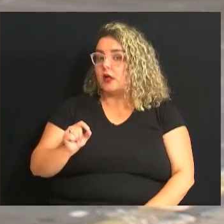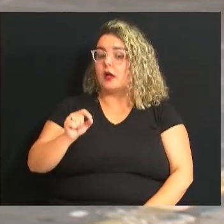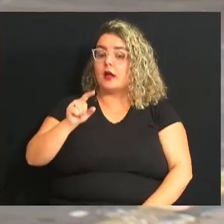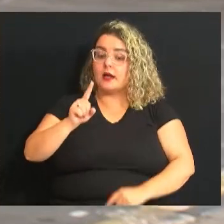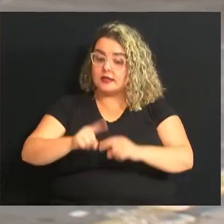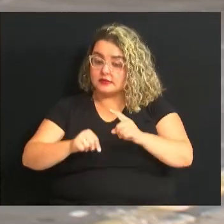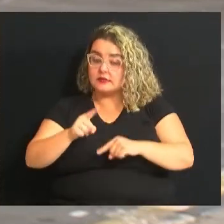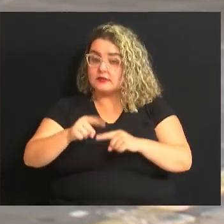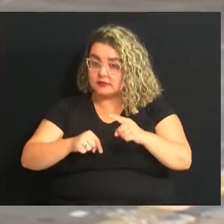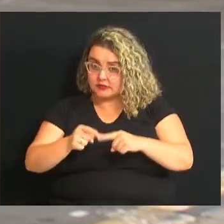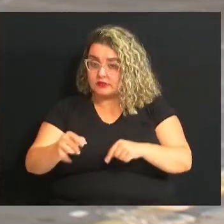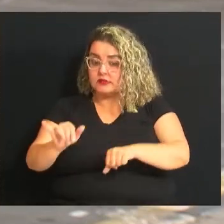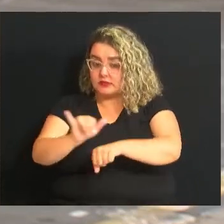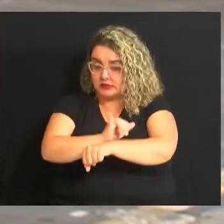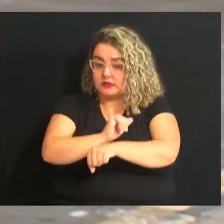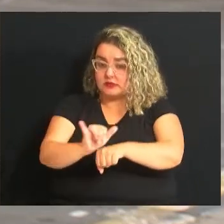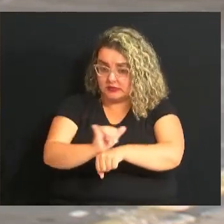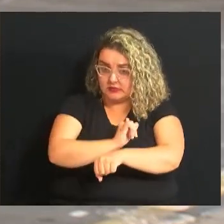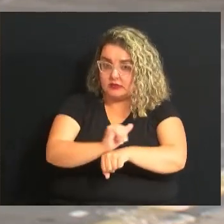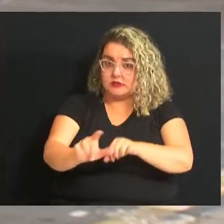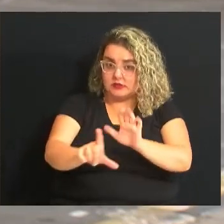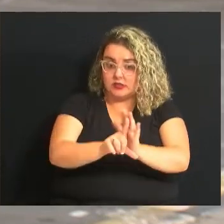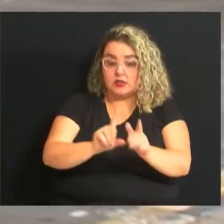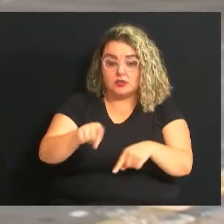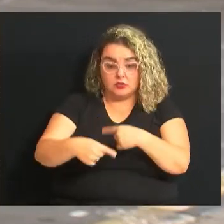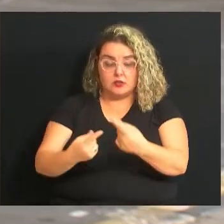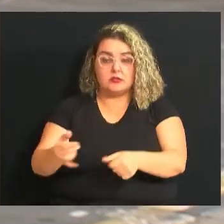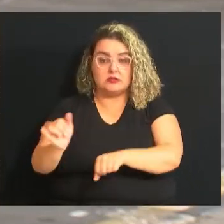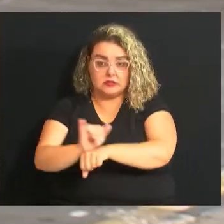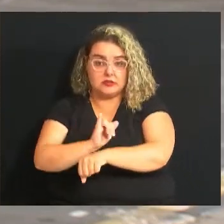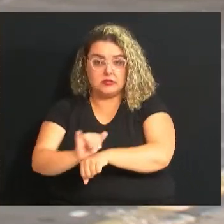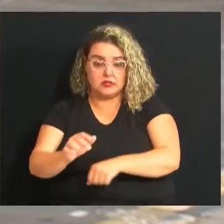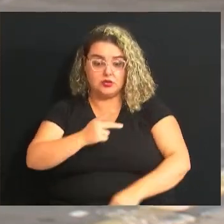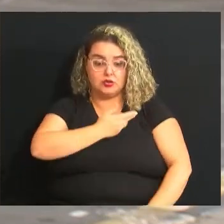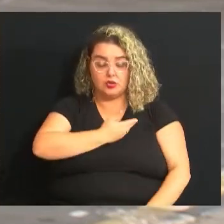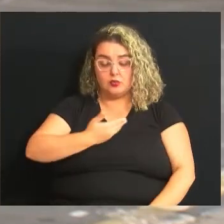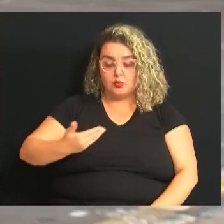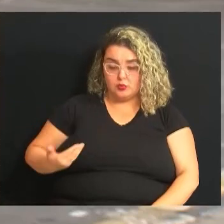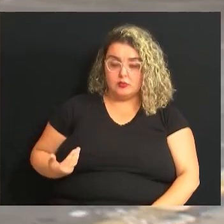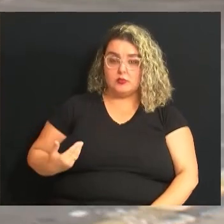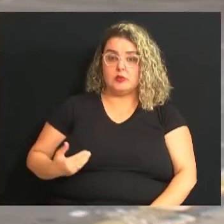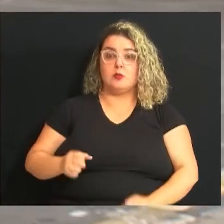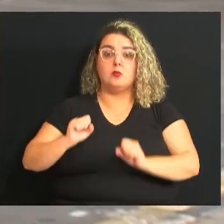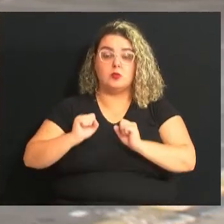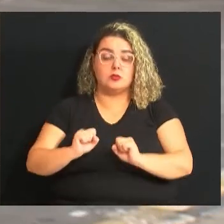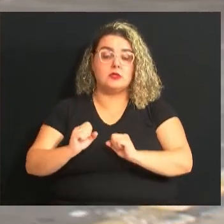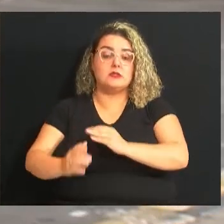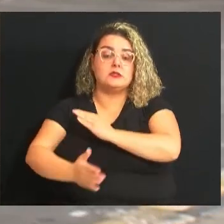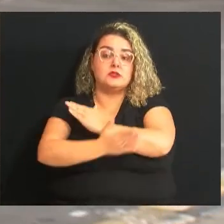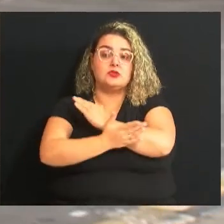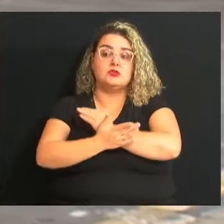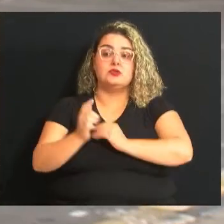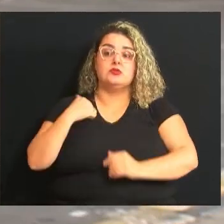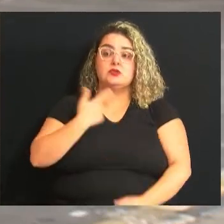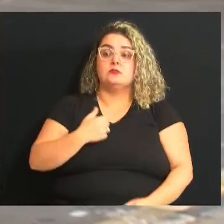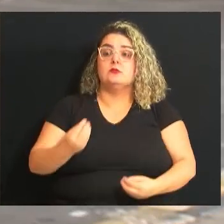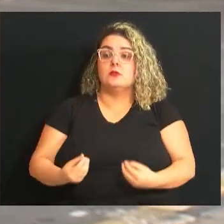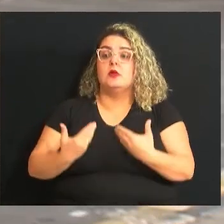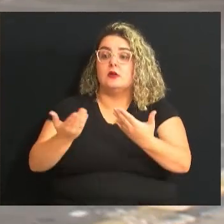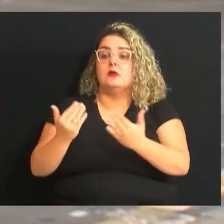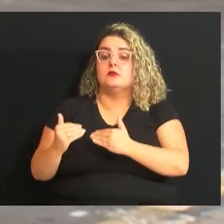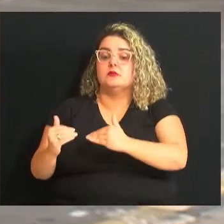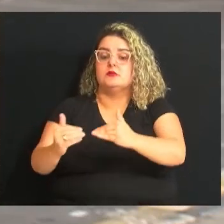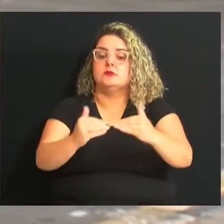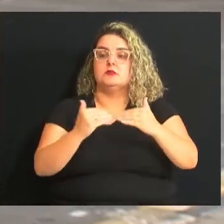esses instrumentos legais, não só o feriado, mas outras políticas públicas, pudessem ajudar a gente a melhorar as condições de oferecer